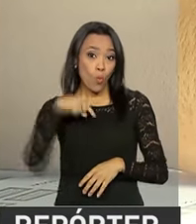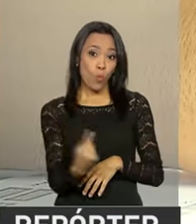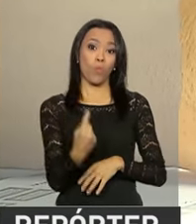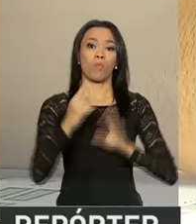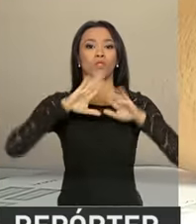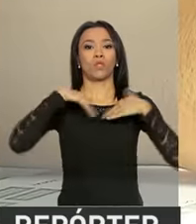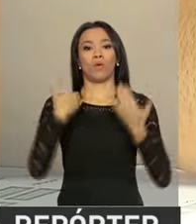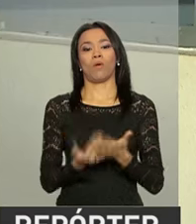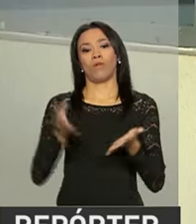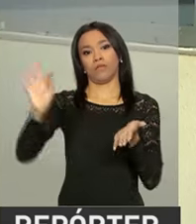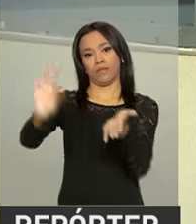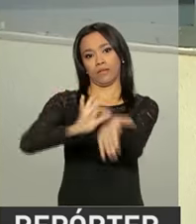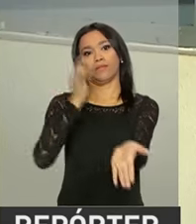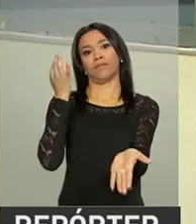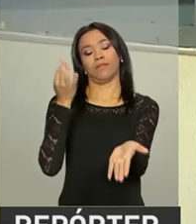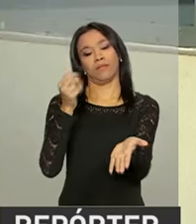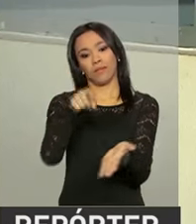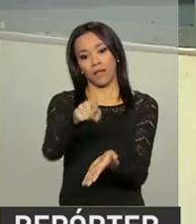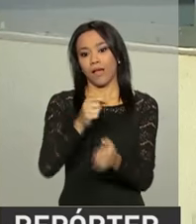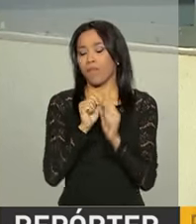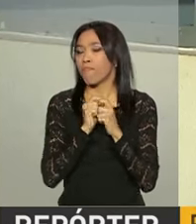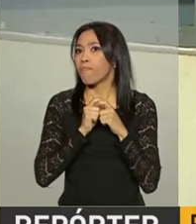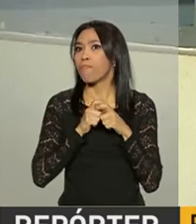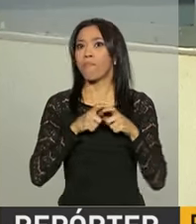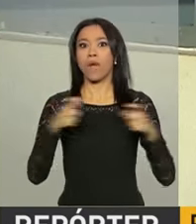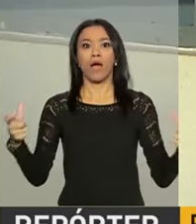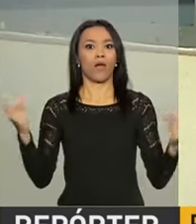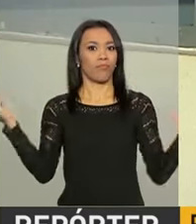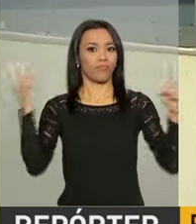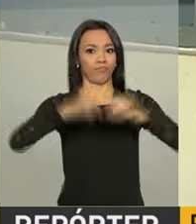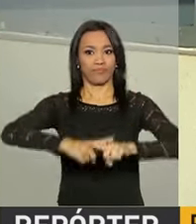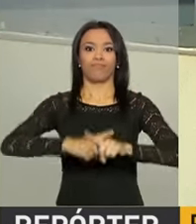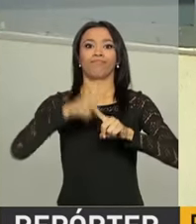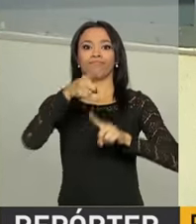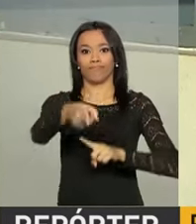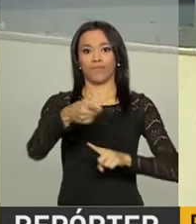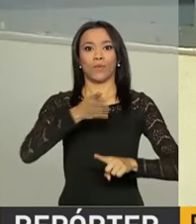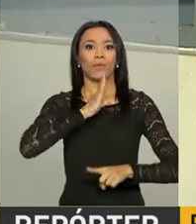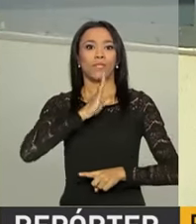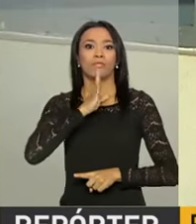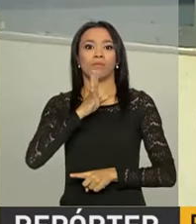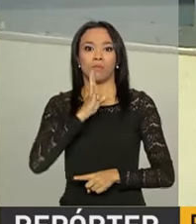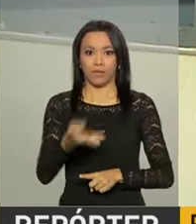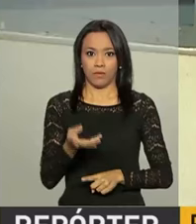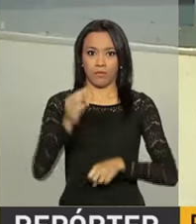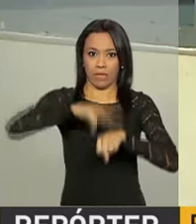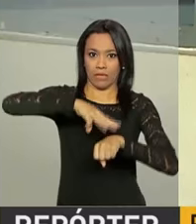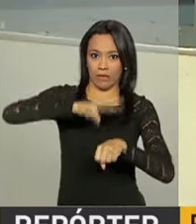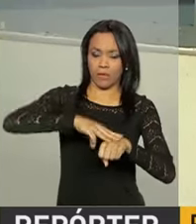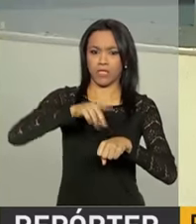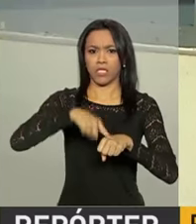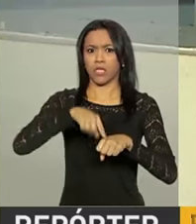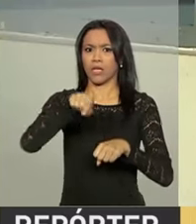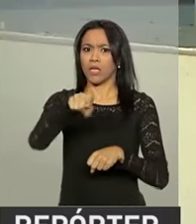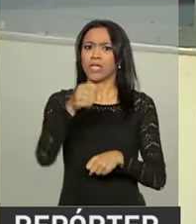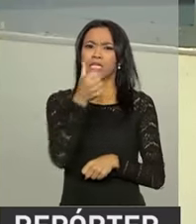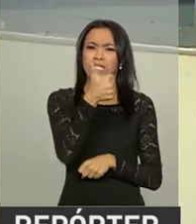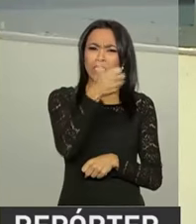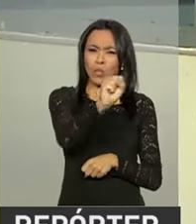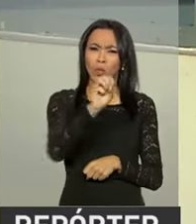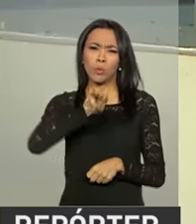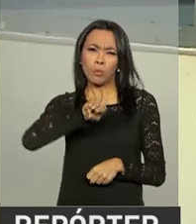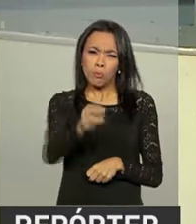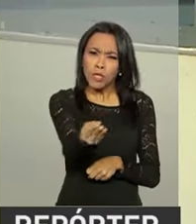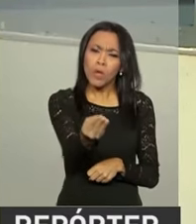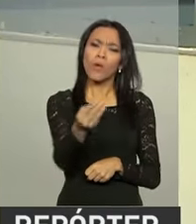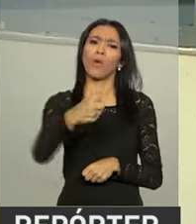escola inscrita. é a maior olimpíada do conhecimento do mundo. Não existe nenhuma com 18 milhões de alunos